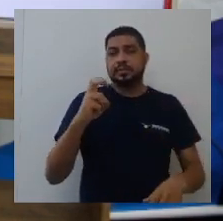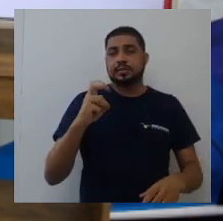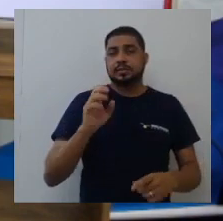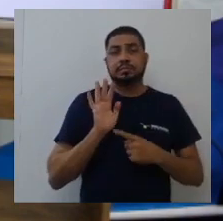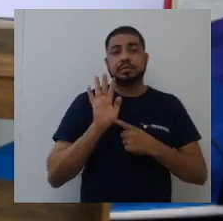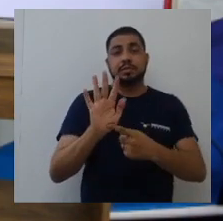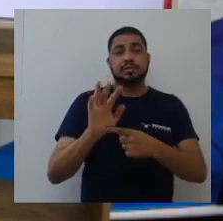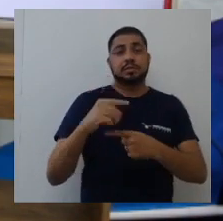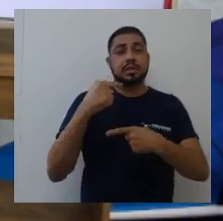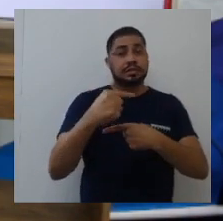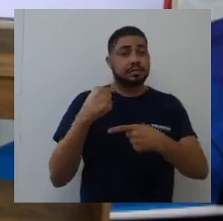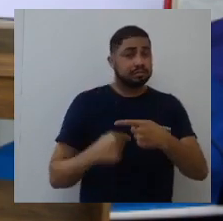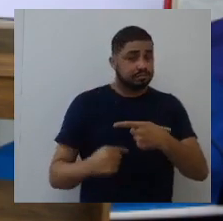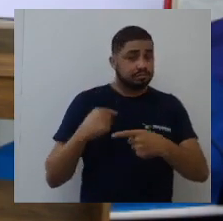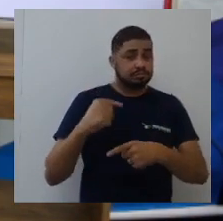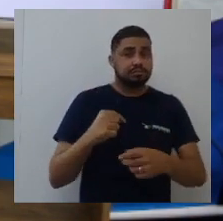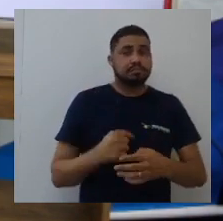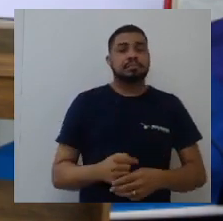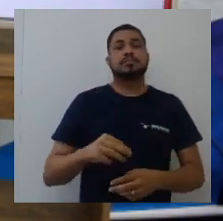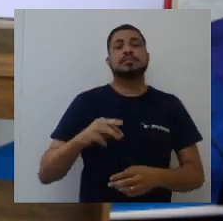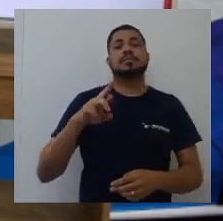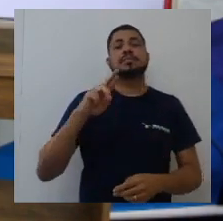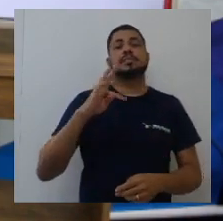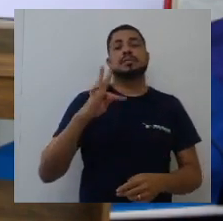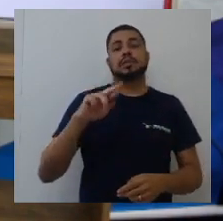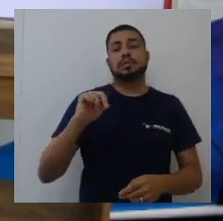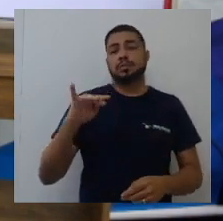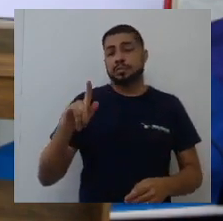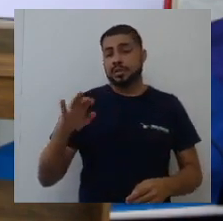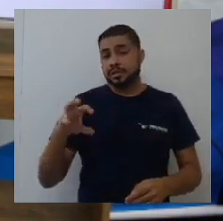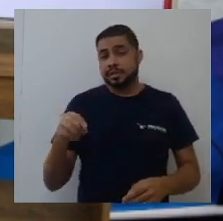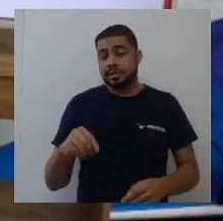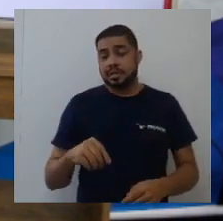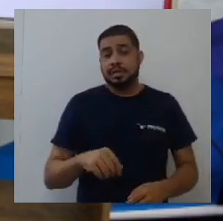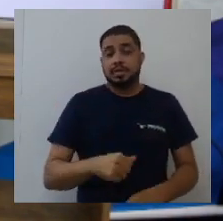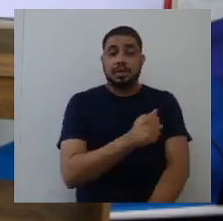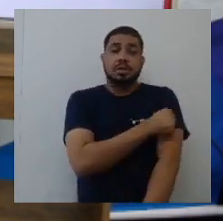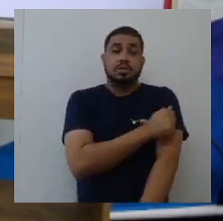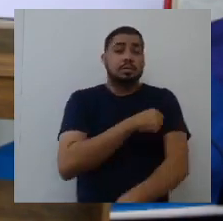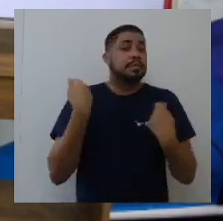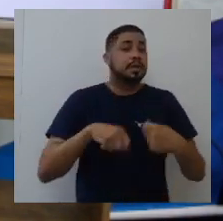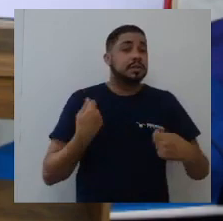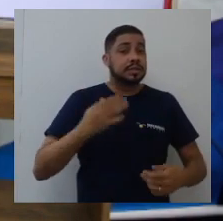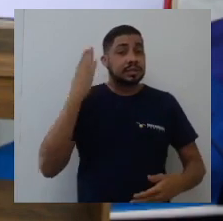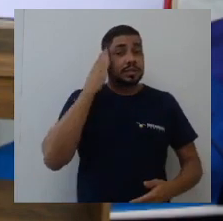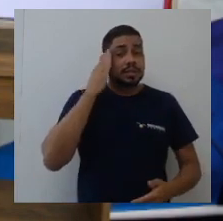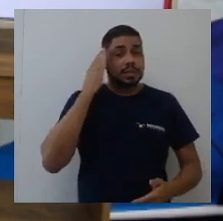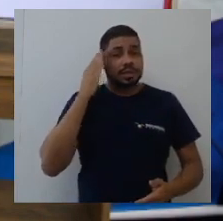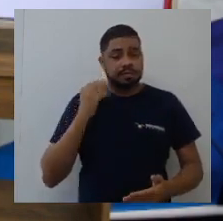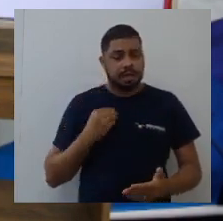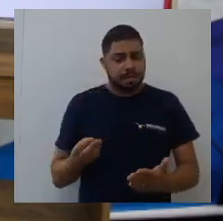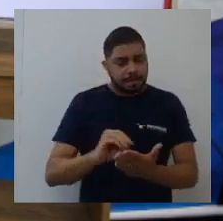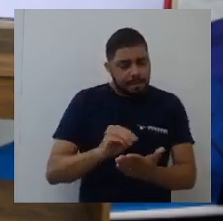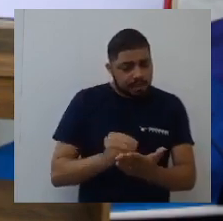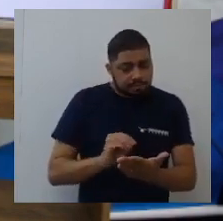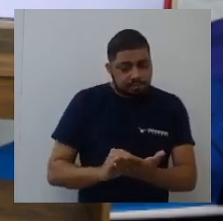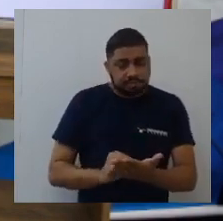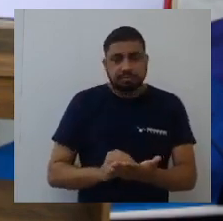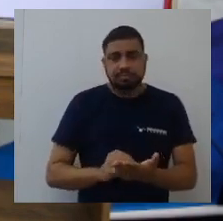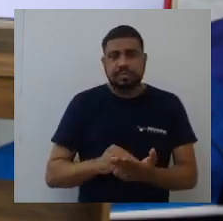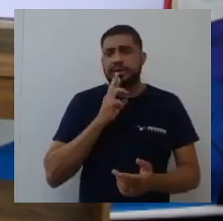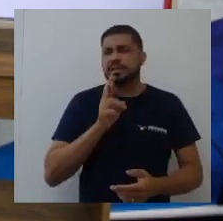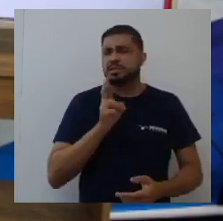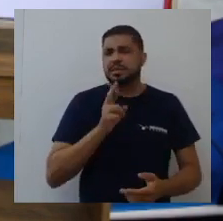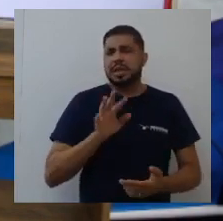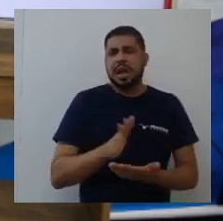razão trigonométrica. O aluno tem que compreender essas razões e aplicar para responder questões. Questões muitas vezes